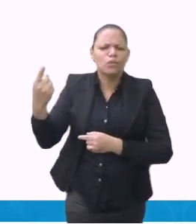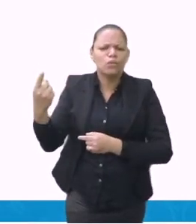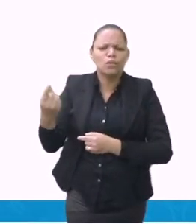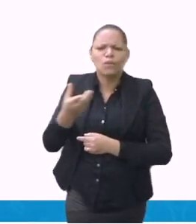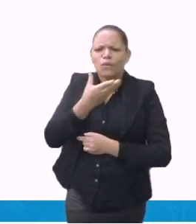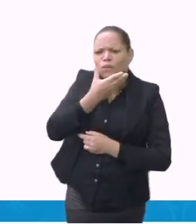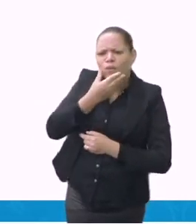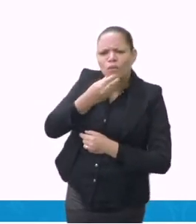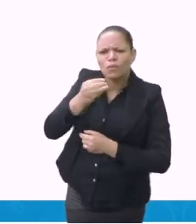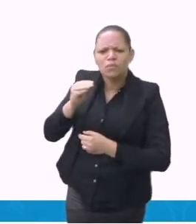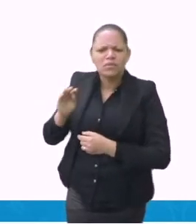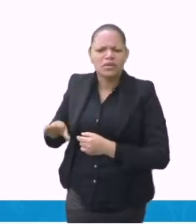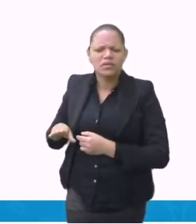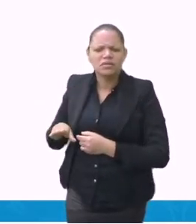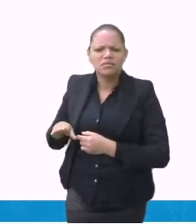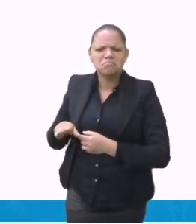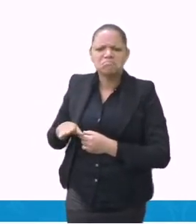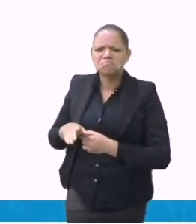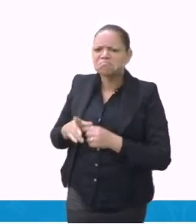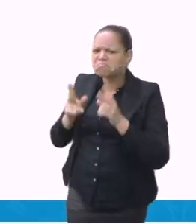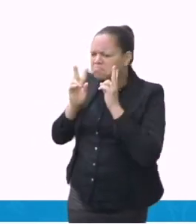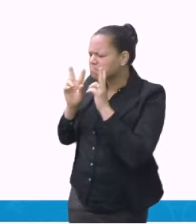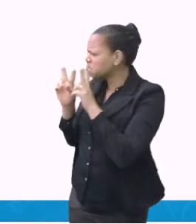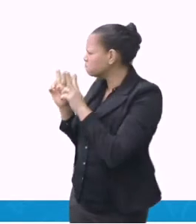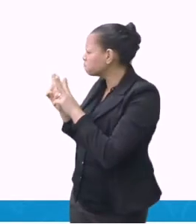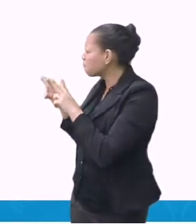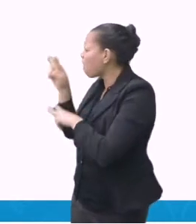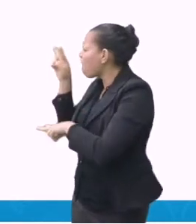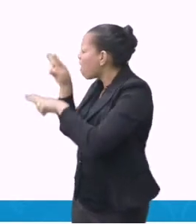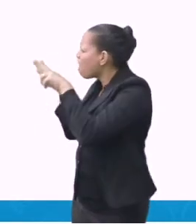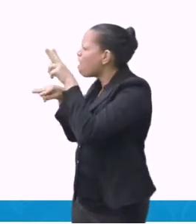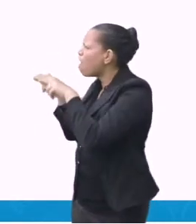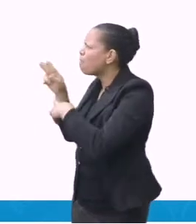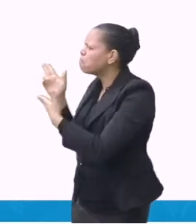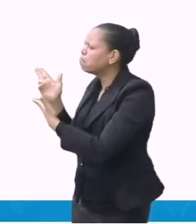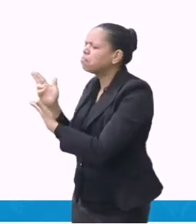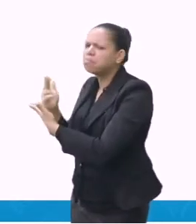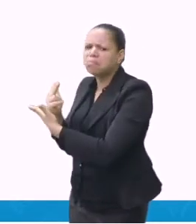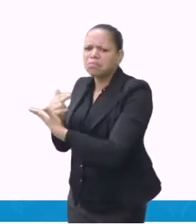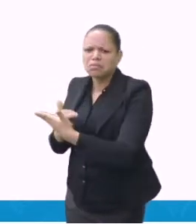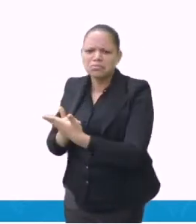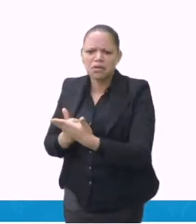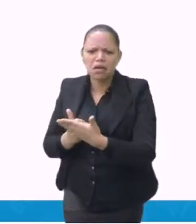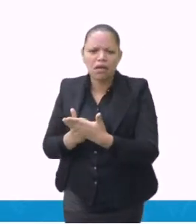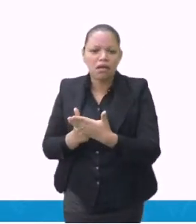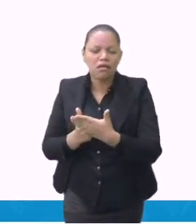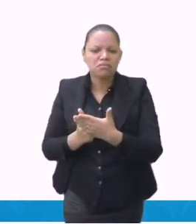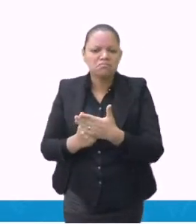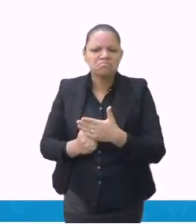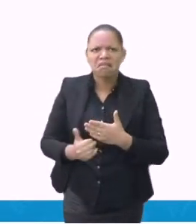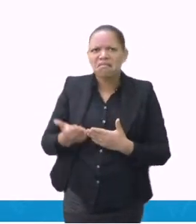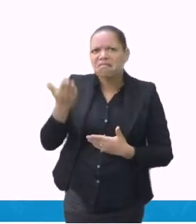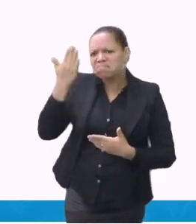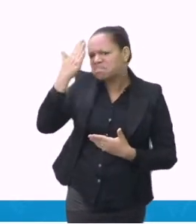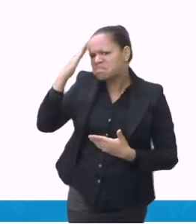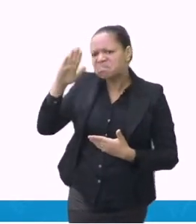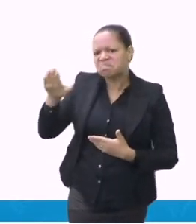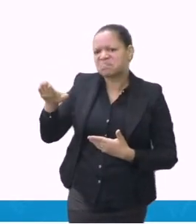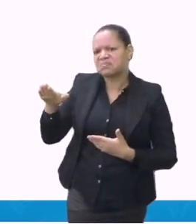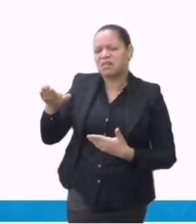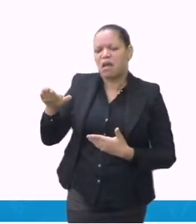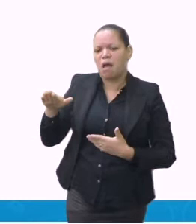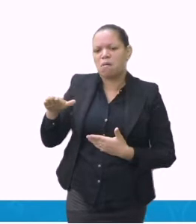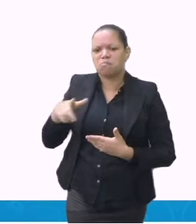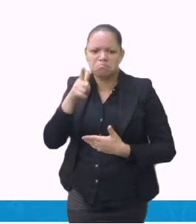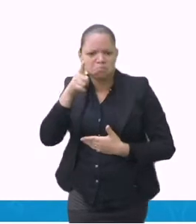não sei se tem saída do metrô na Rua da Magia. Olha que interessante, ele não sabe se a pessoa vai sair direto aqui na